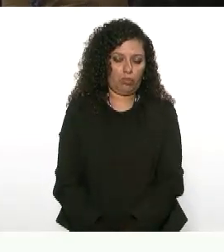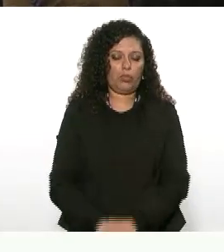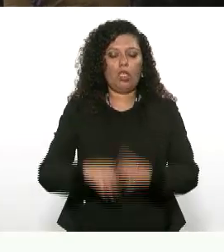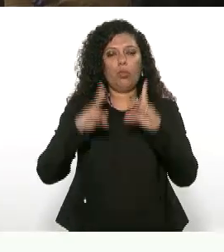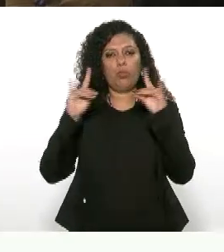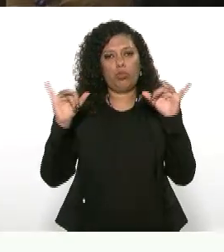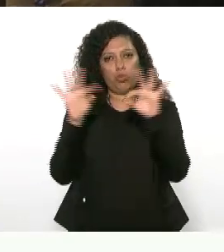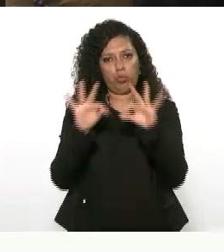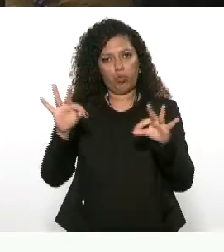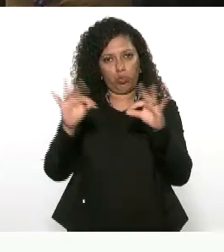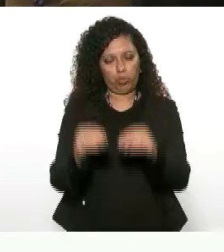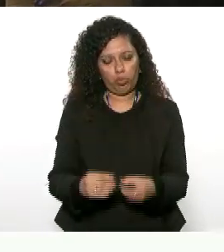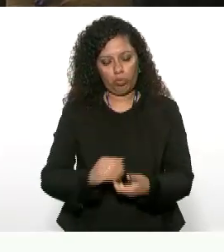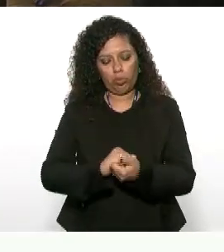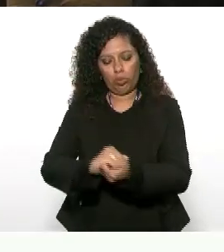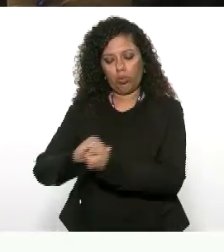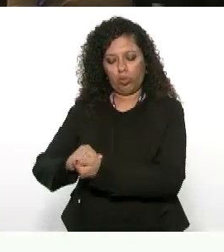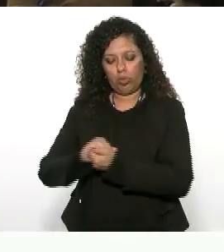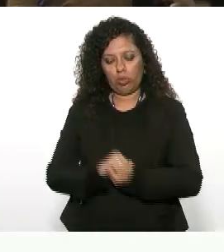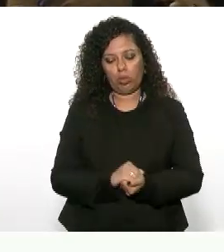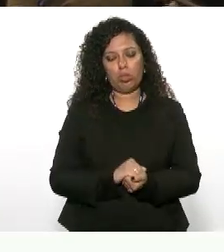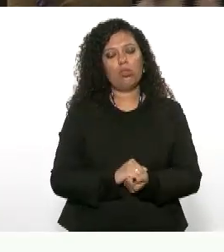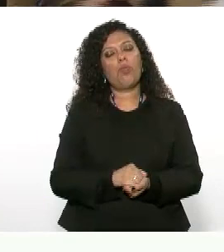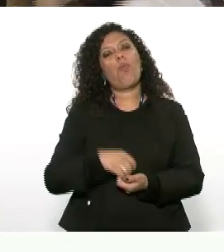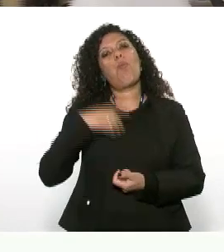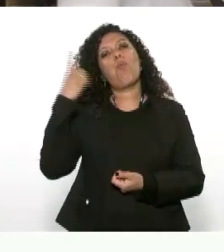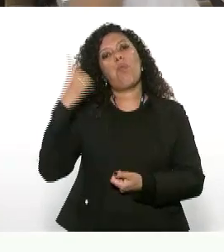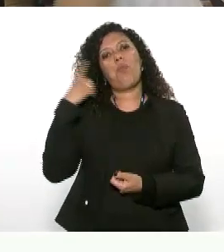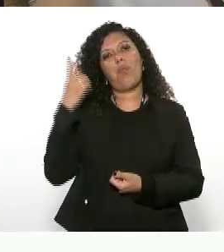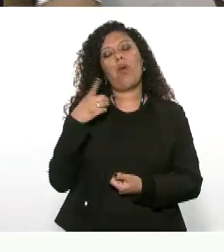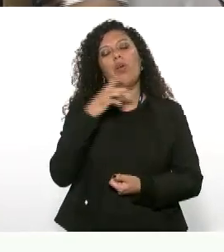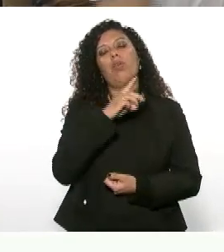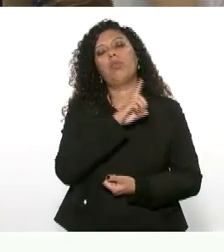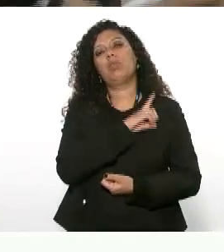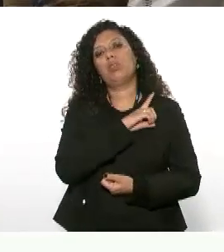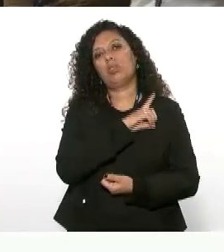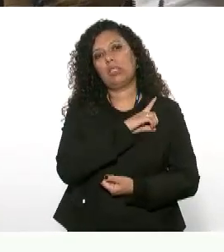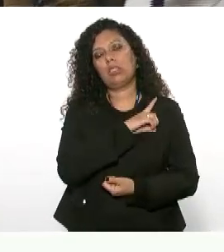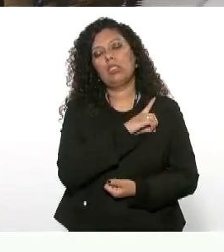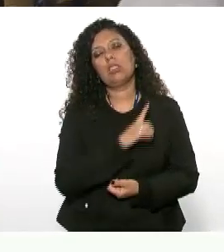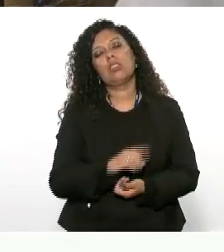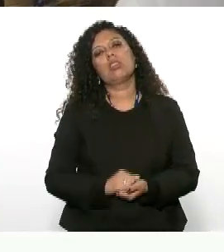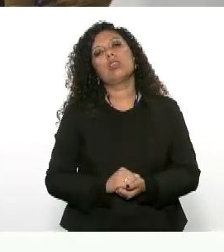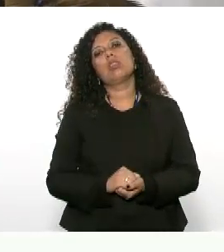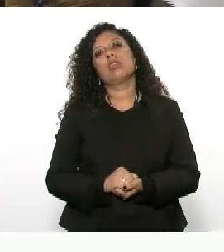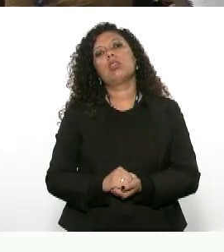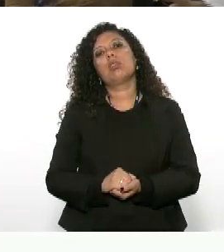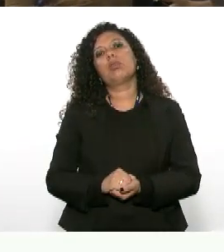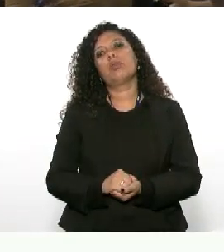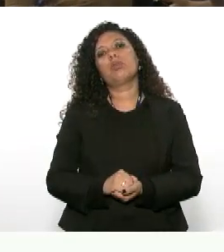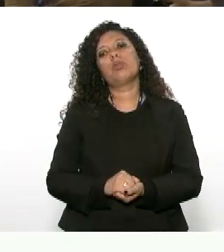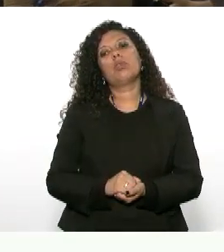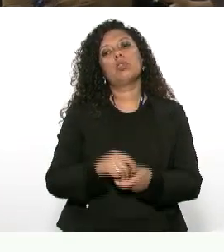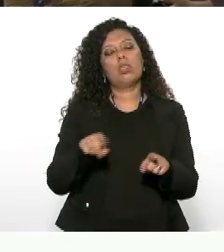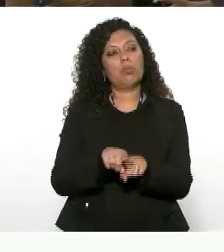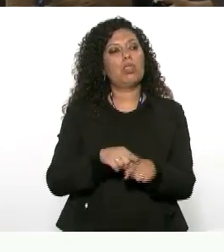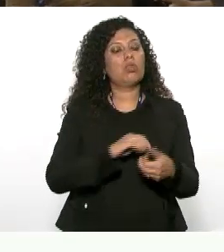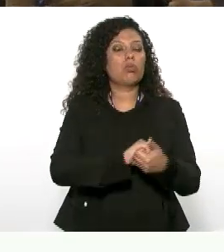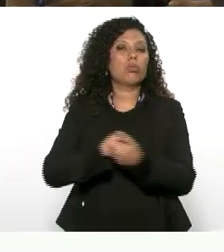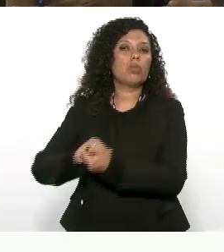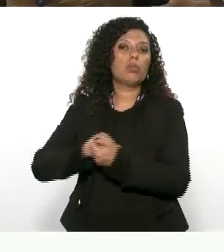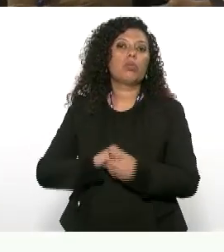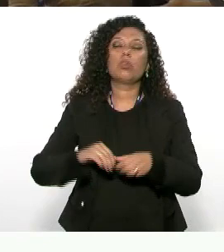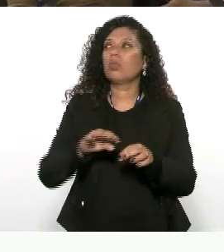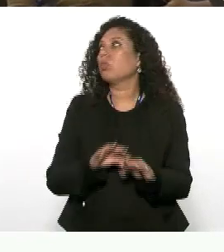Bom dia a todos. Cumprimento a excelentíssima senhora deputada Marta Rocha, através da qual cumprimento todos os